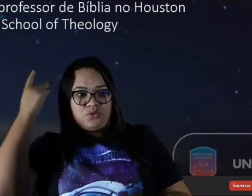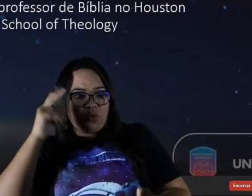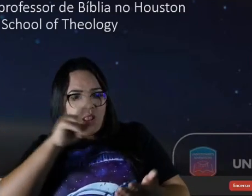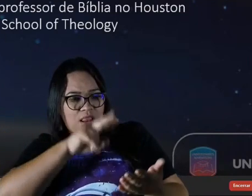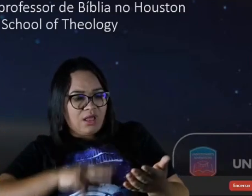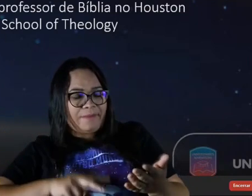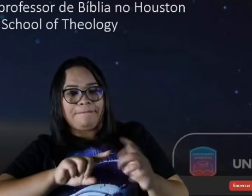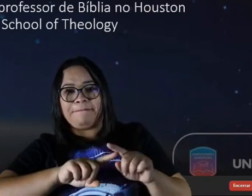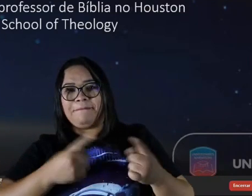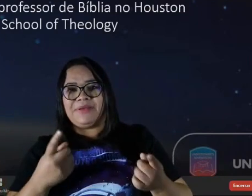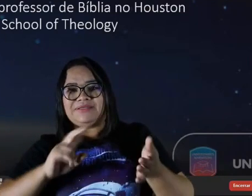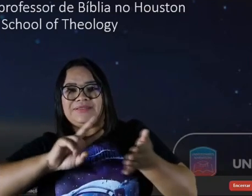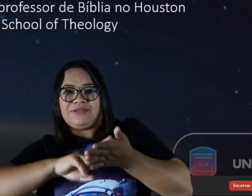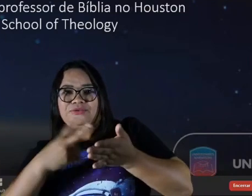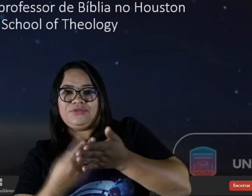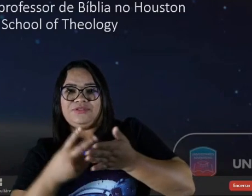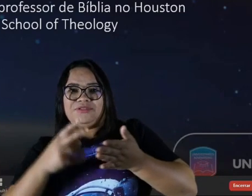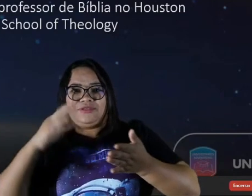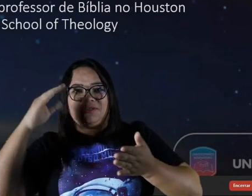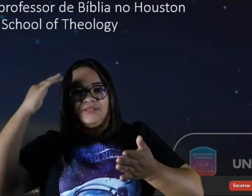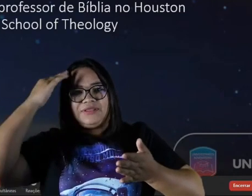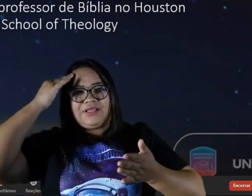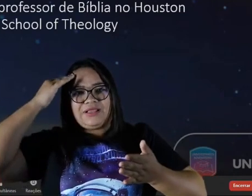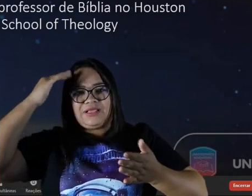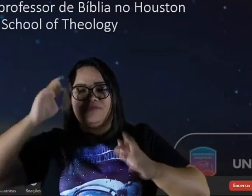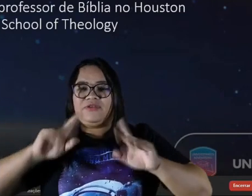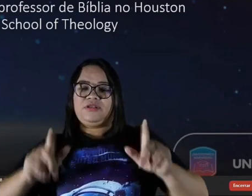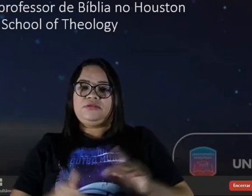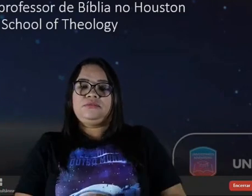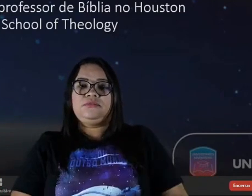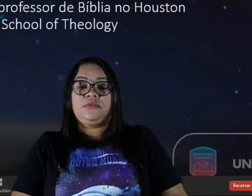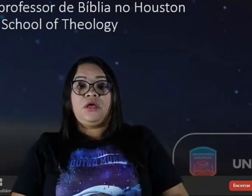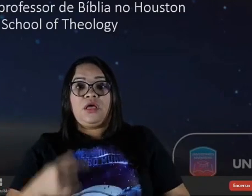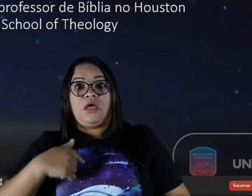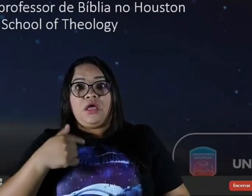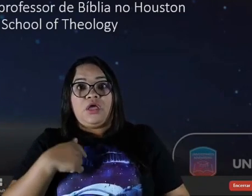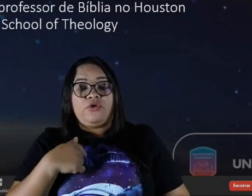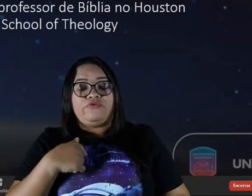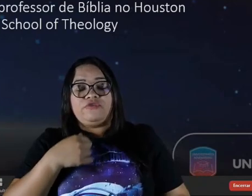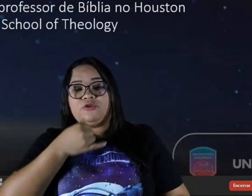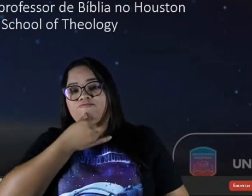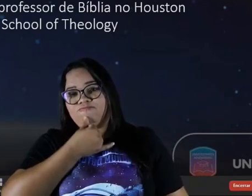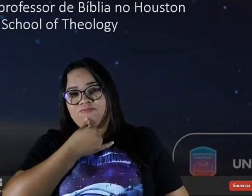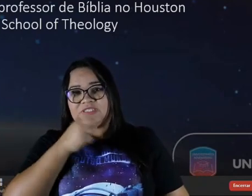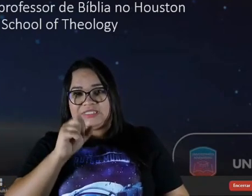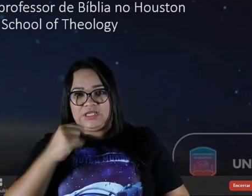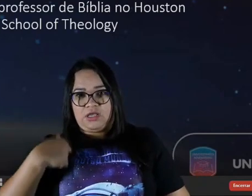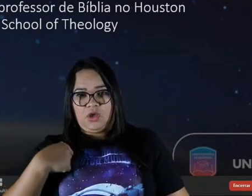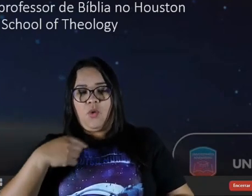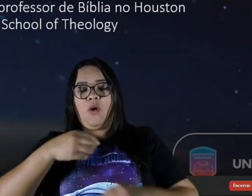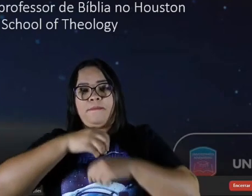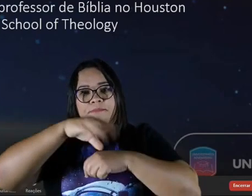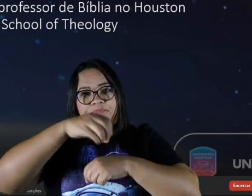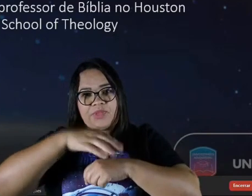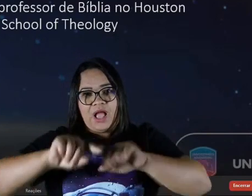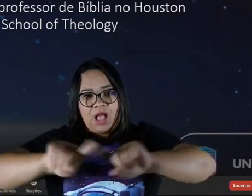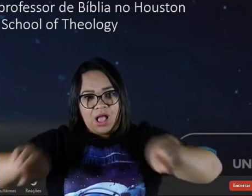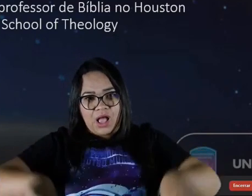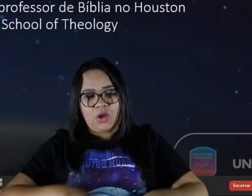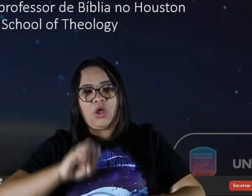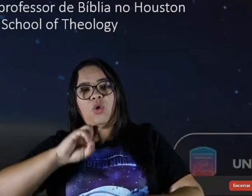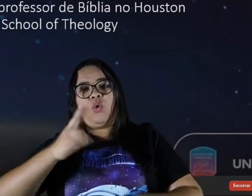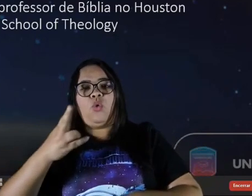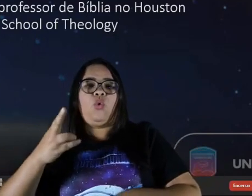muito frustrado quando alguém não interpreta bem o que eu estou pregando no púlpito ou ensinando numa sala de aula e faz uma afirmação que